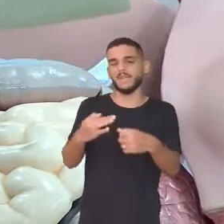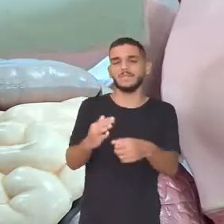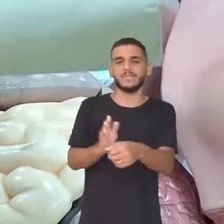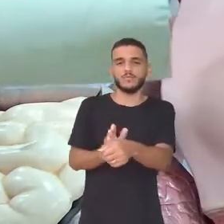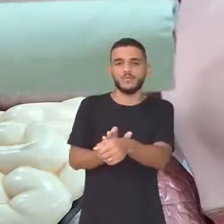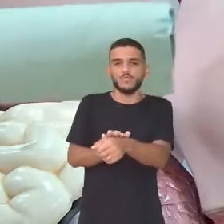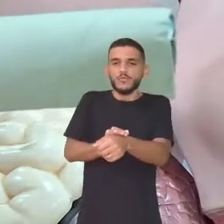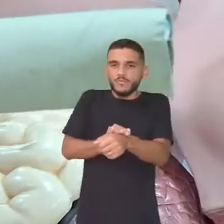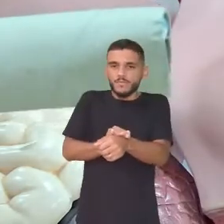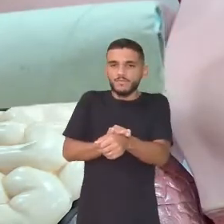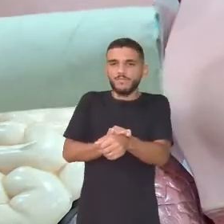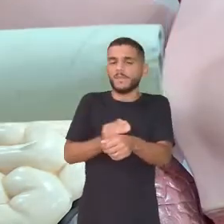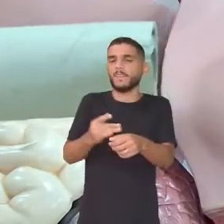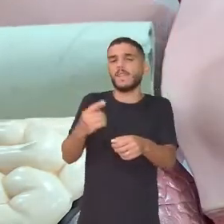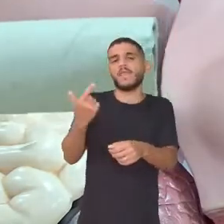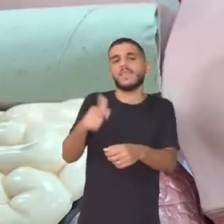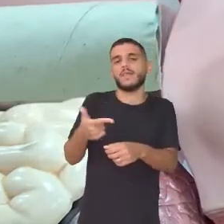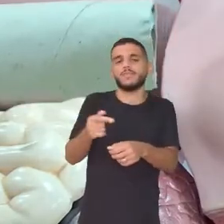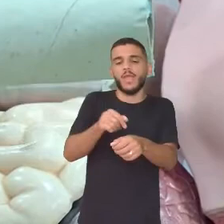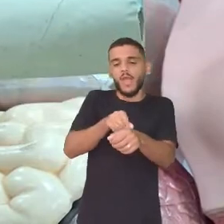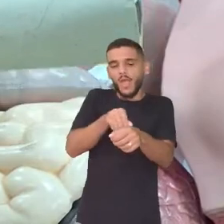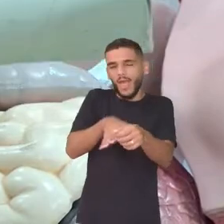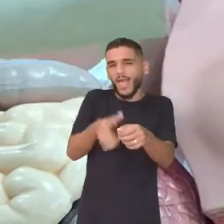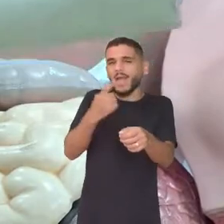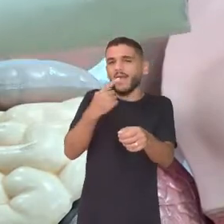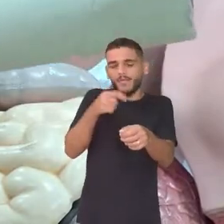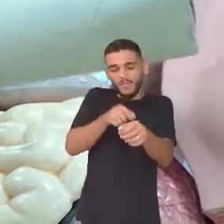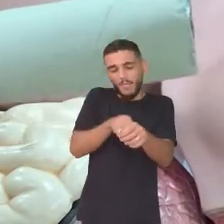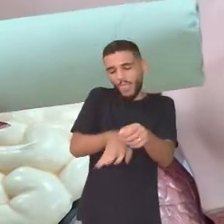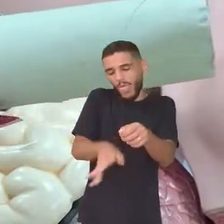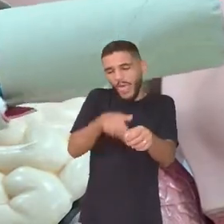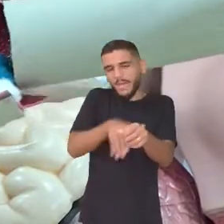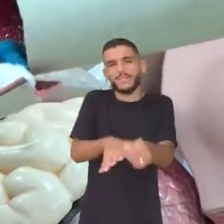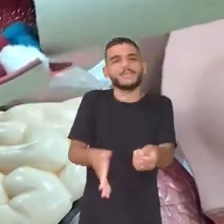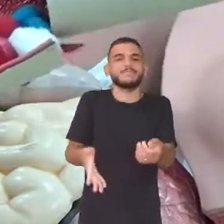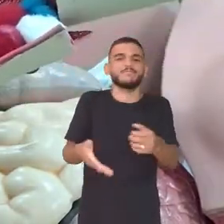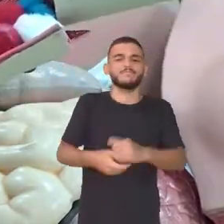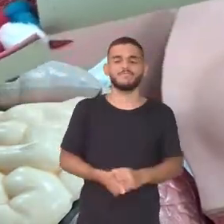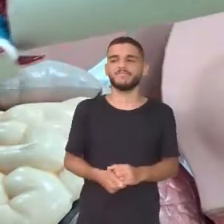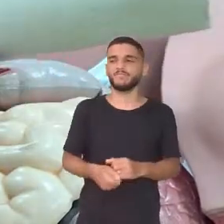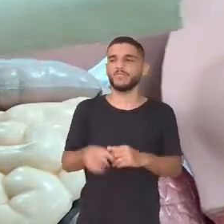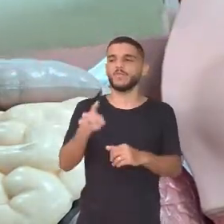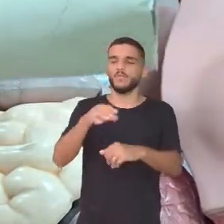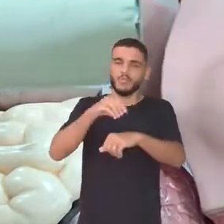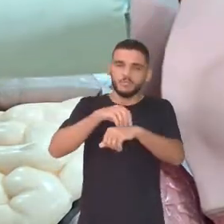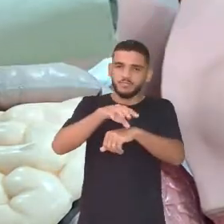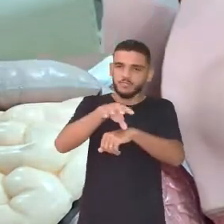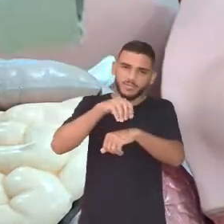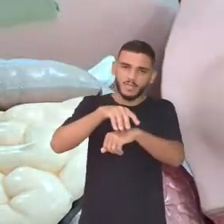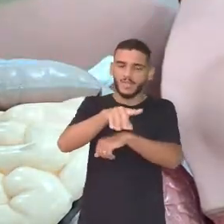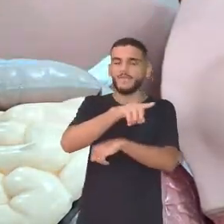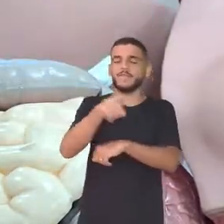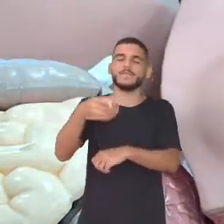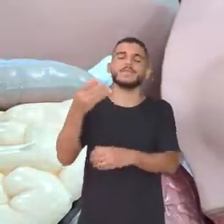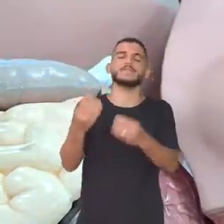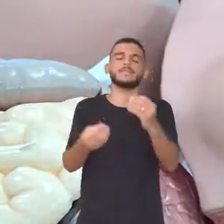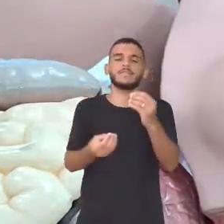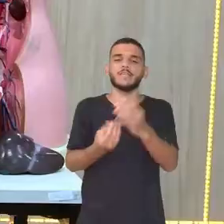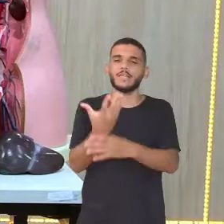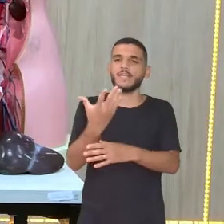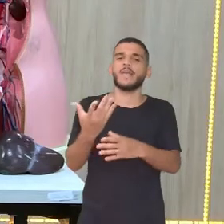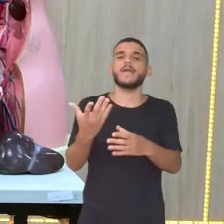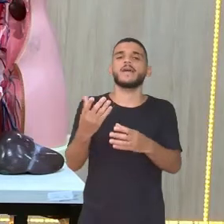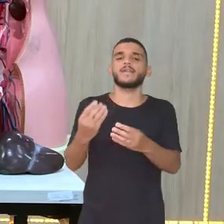essa questão do tecido sanguíneo. E aí eu já estou dando aqui algumas dicas de como vocês construírem e levar lá para a escola